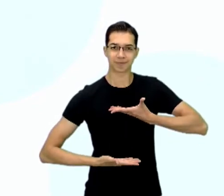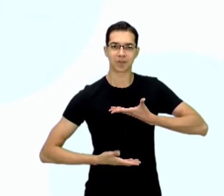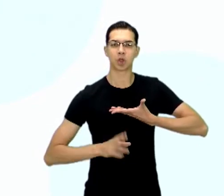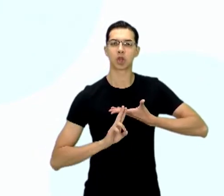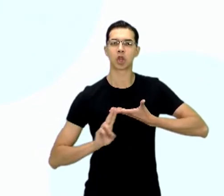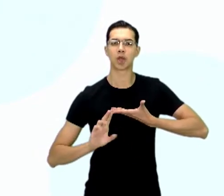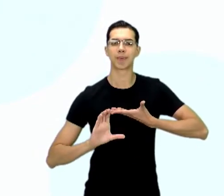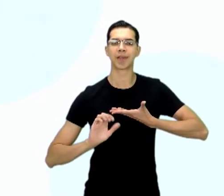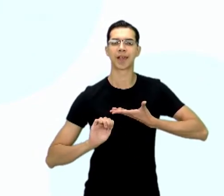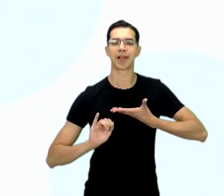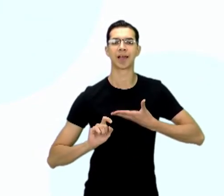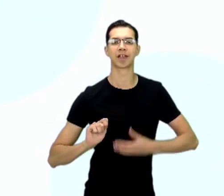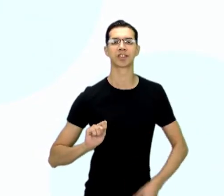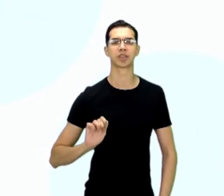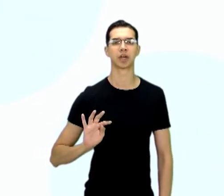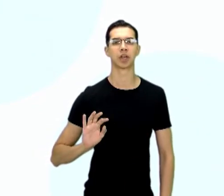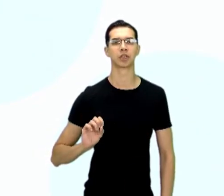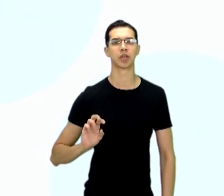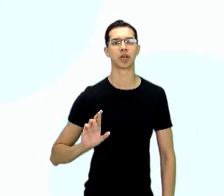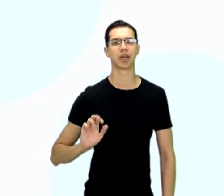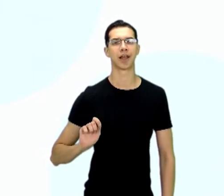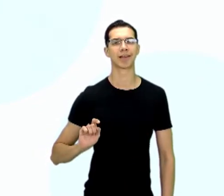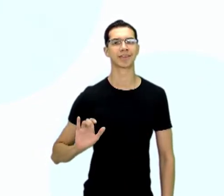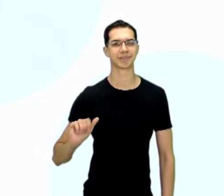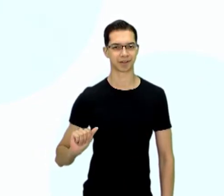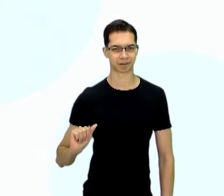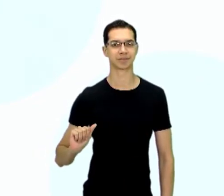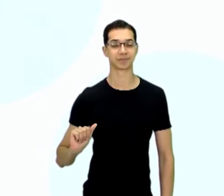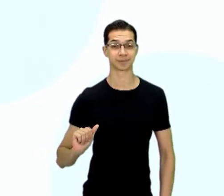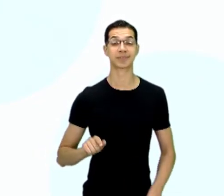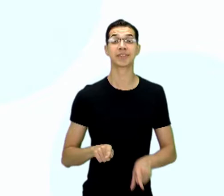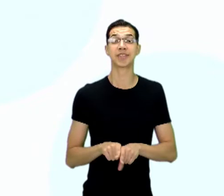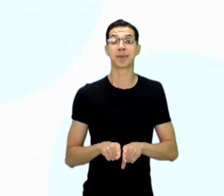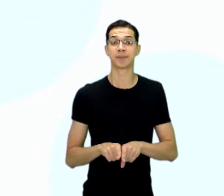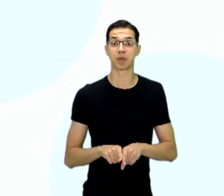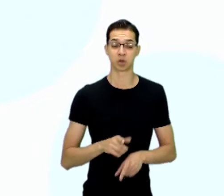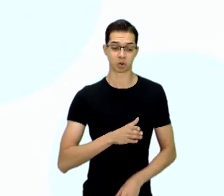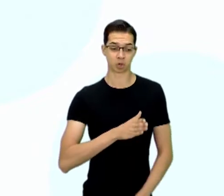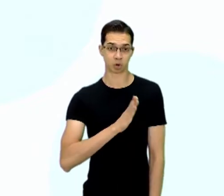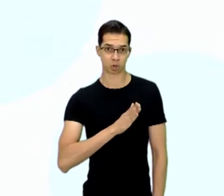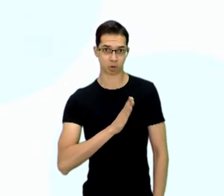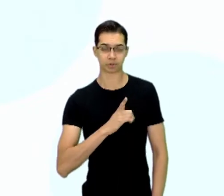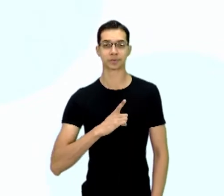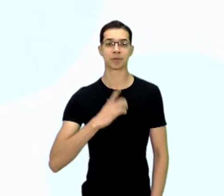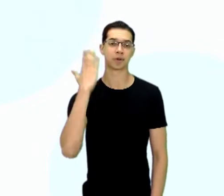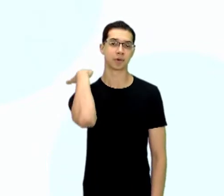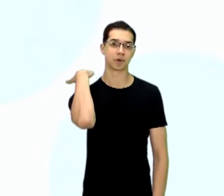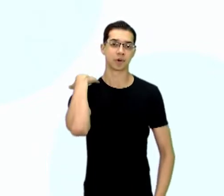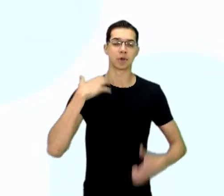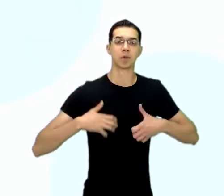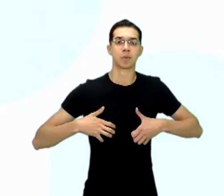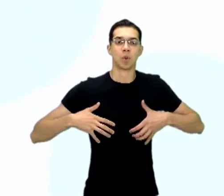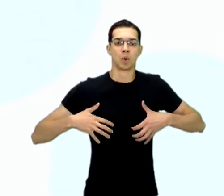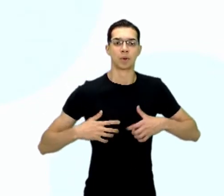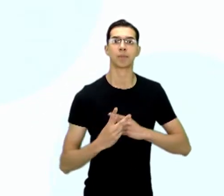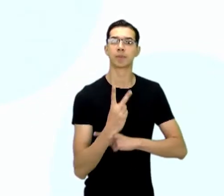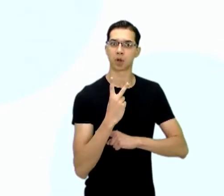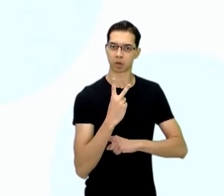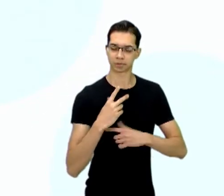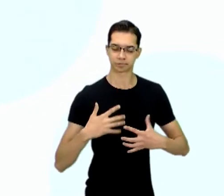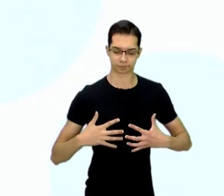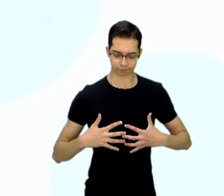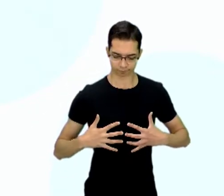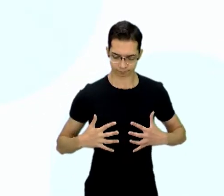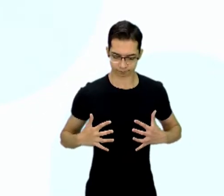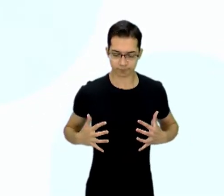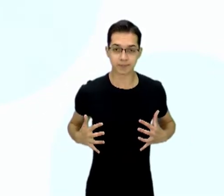protege o coração, mas também que protegem os nossos pulmões. E também, né, a região aí do crânio, né, que é